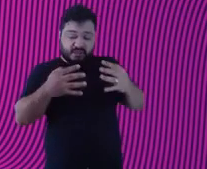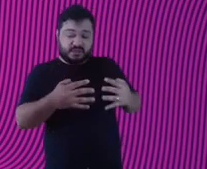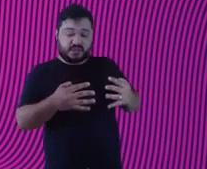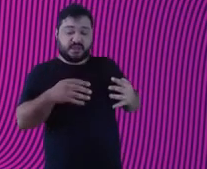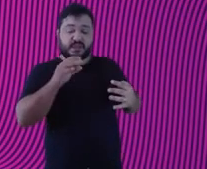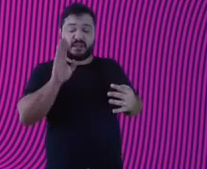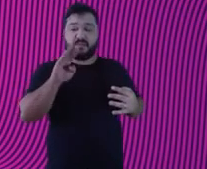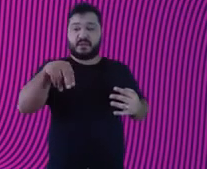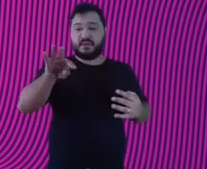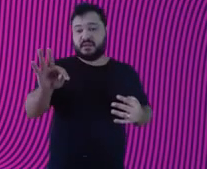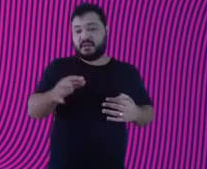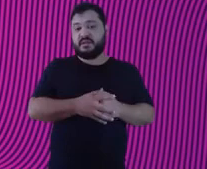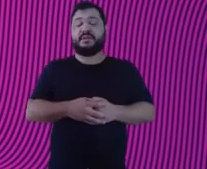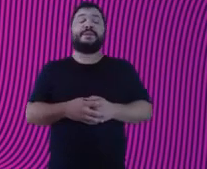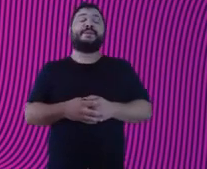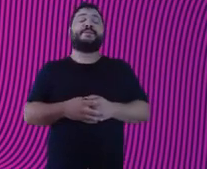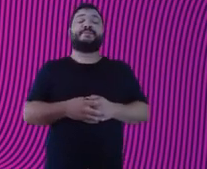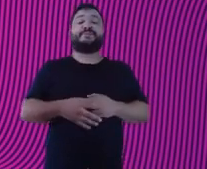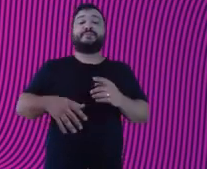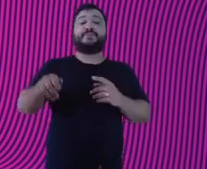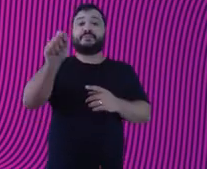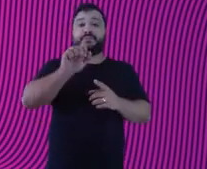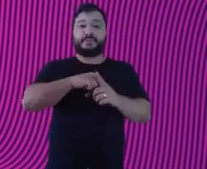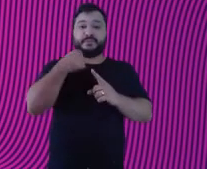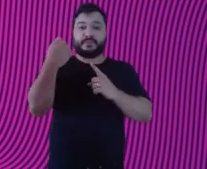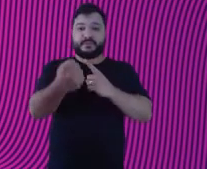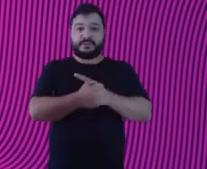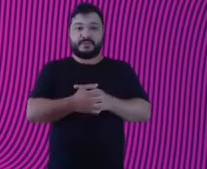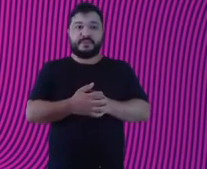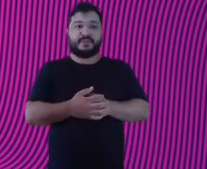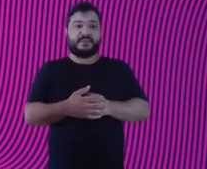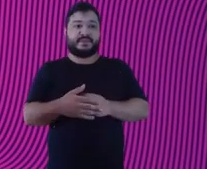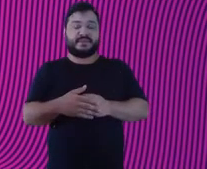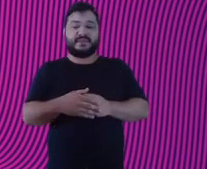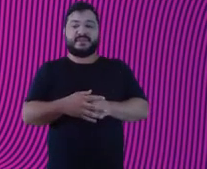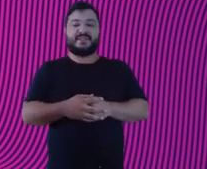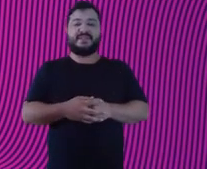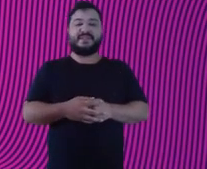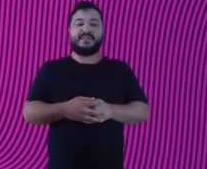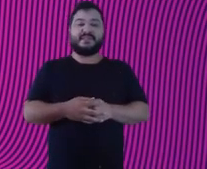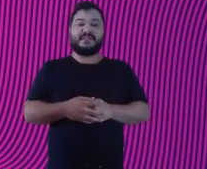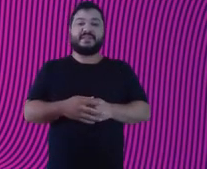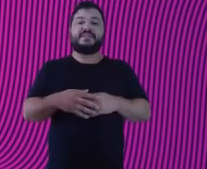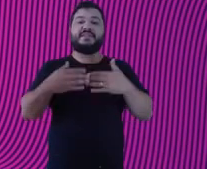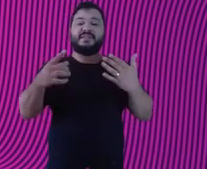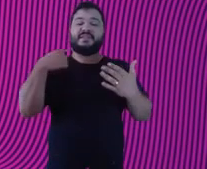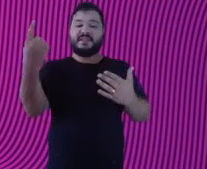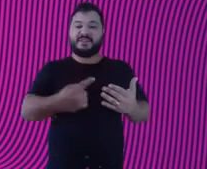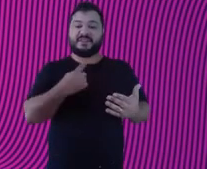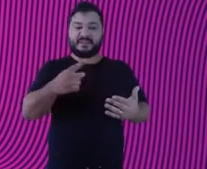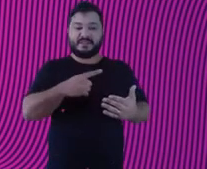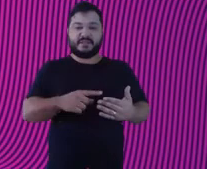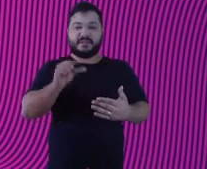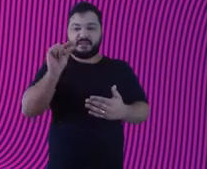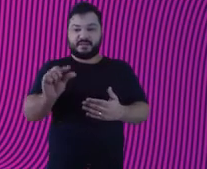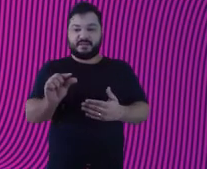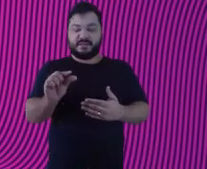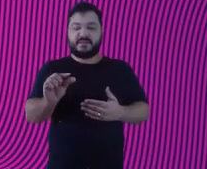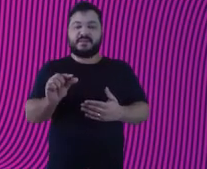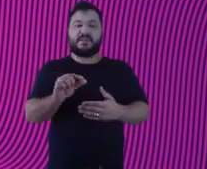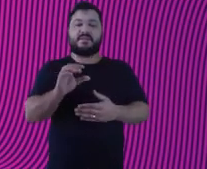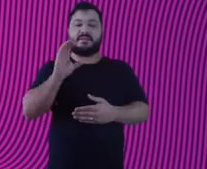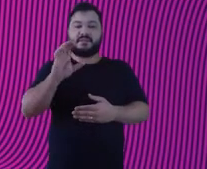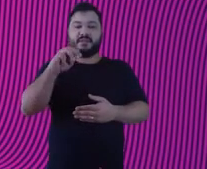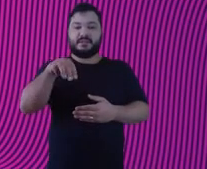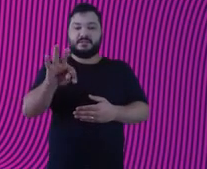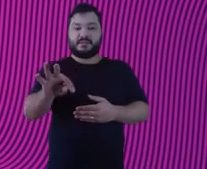EBMT, né, da Sociedade Americana de Terapia Celular, em que a gente trouxe um pouquinho, não foi por causa do CMV, foi muito